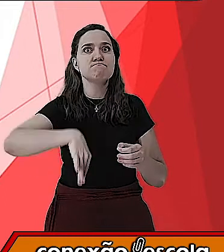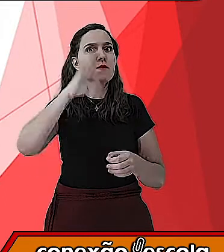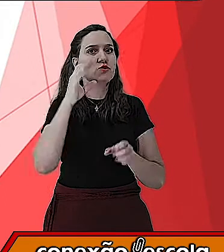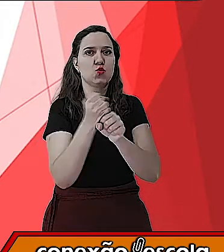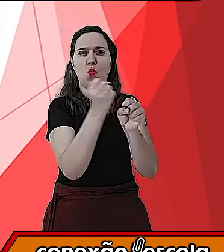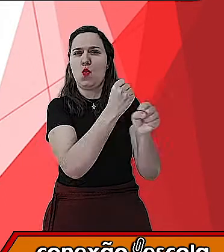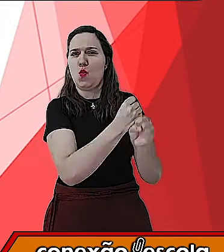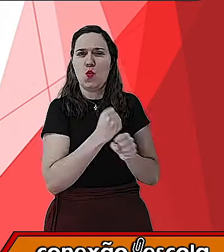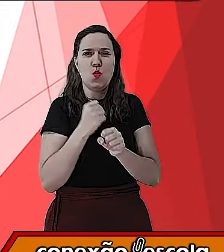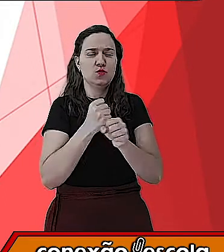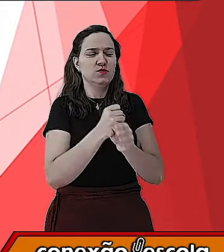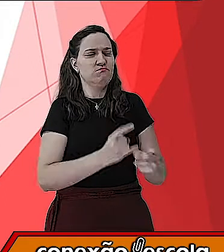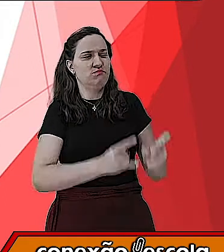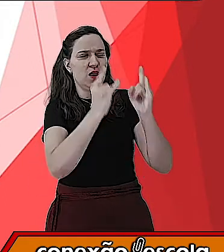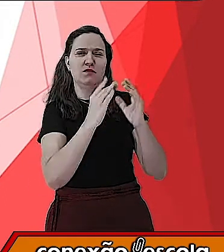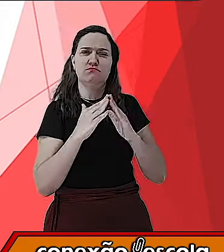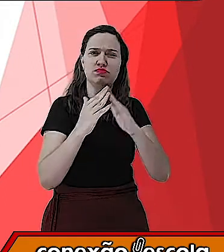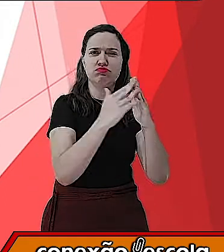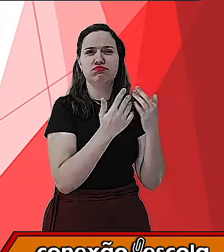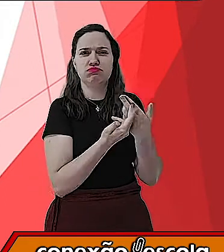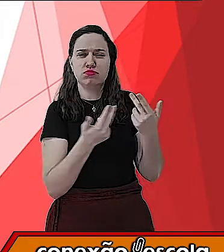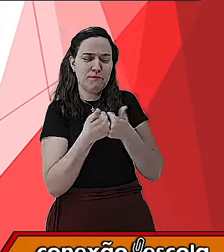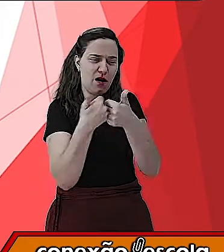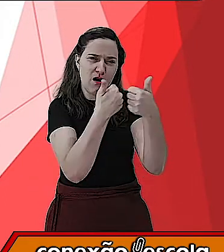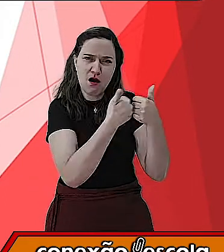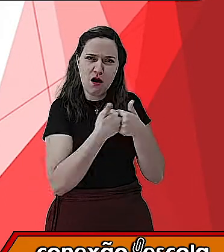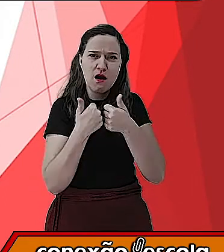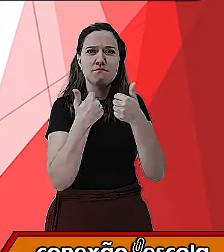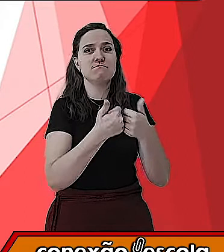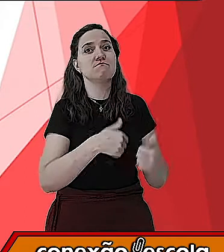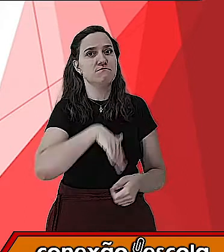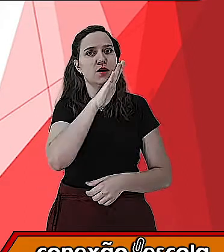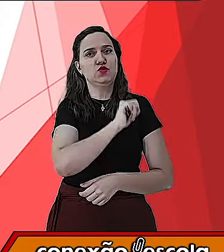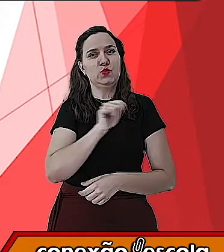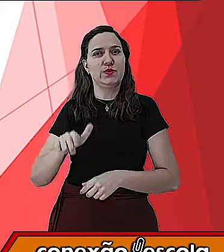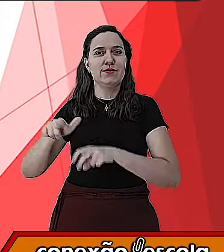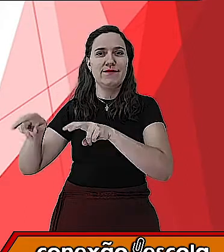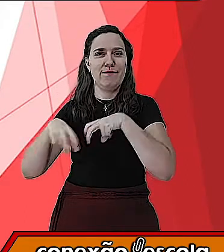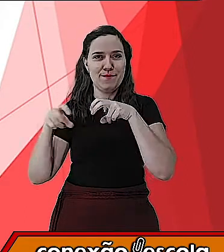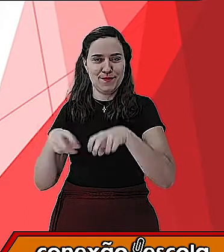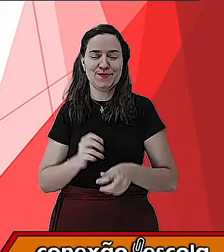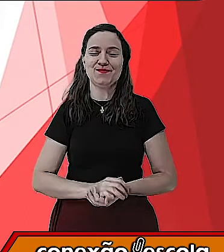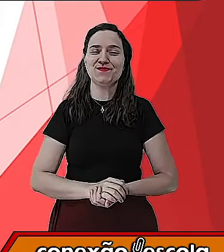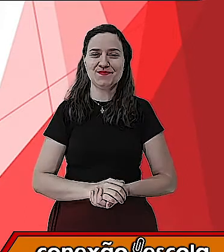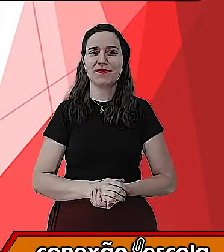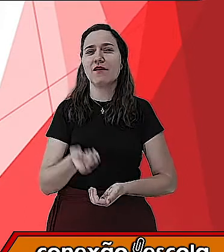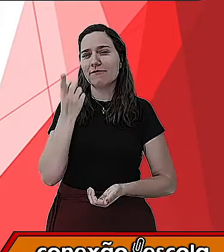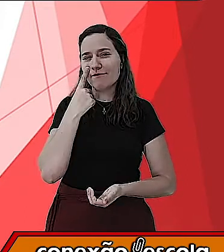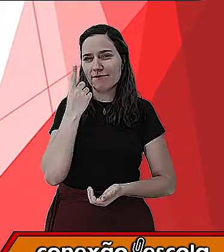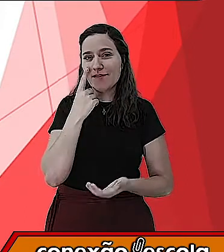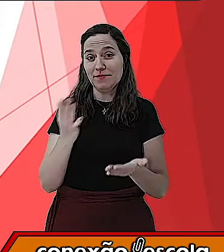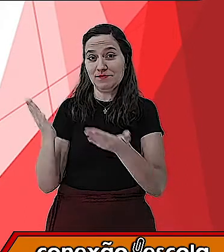que no campo, e elas ficam mais próximas umas das outras. Vamos analisar